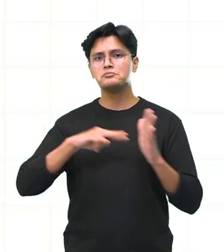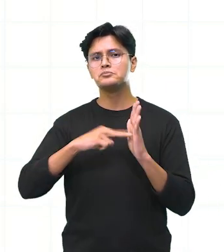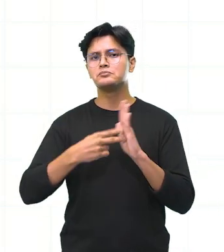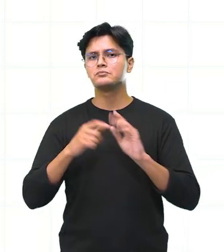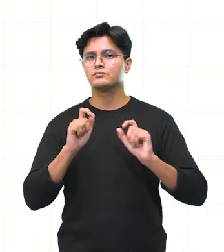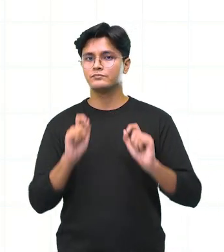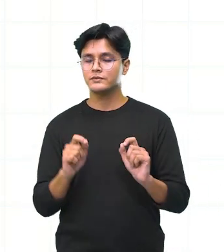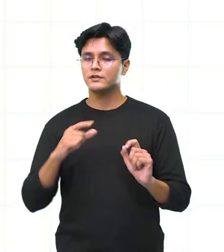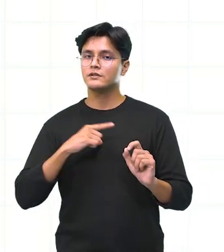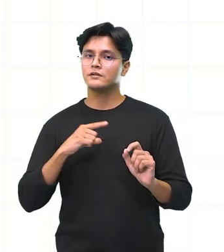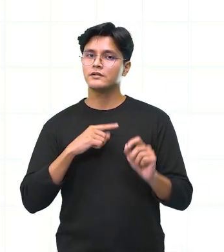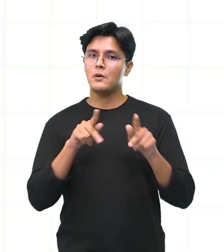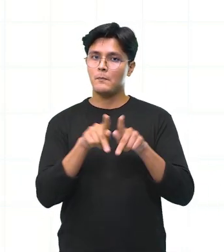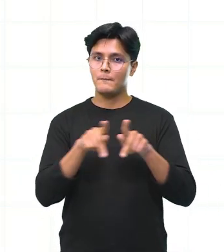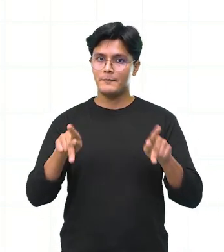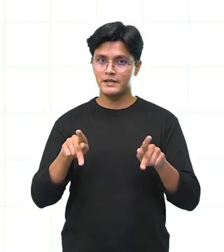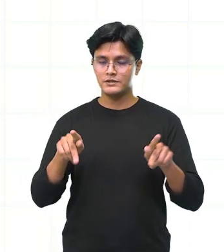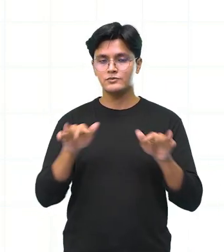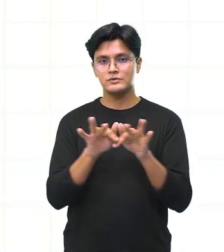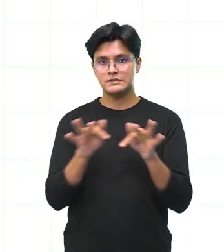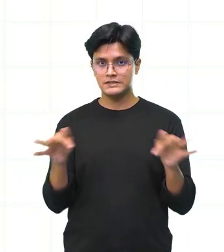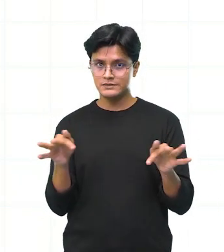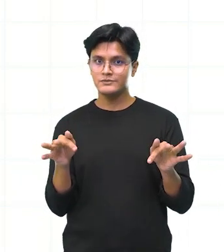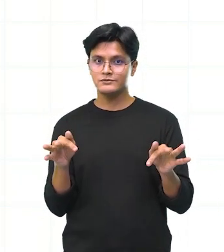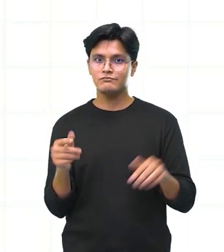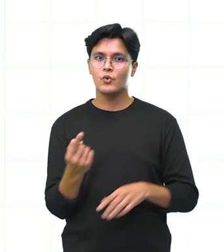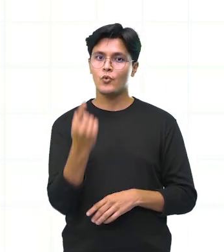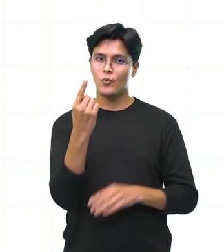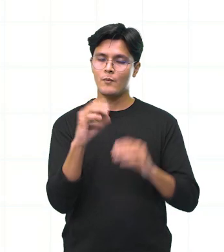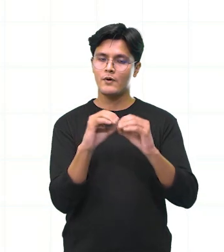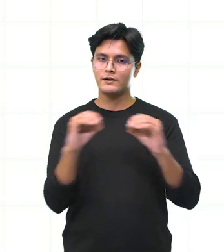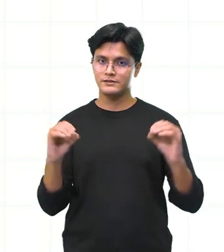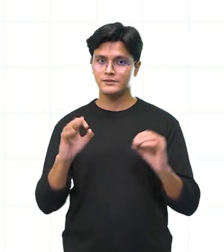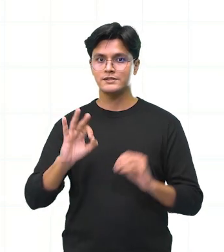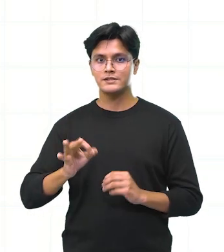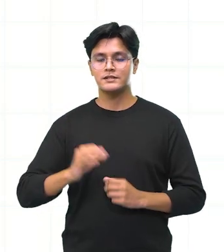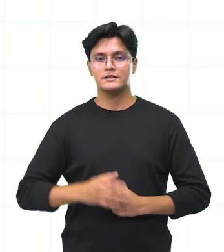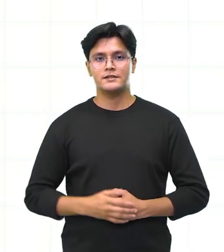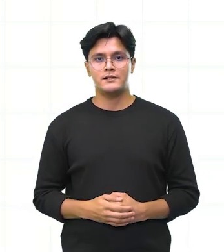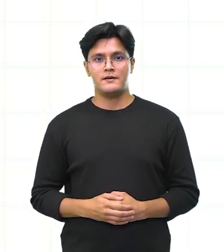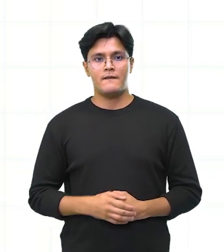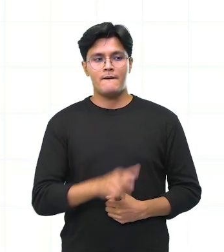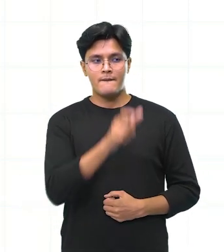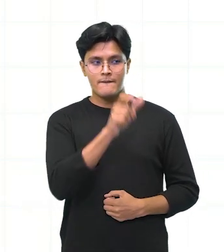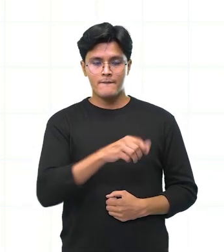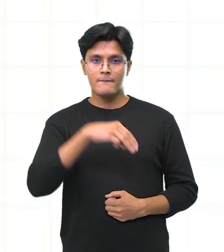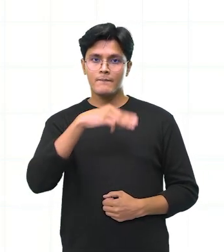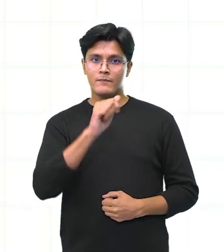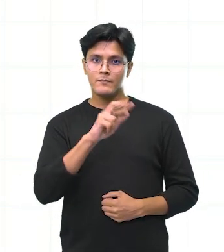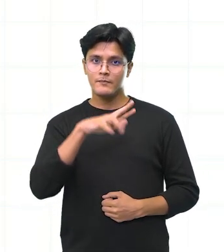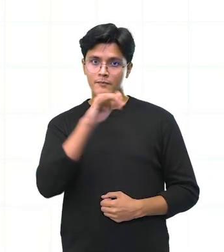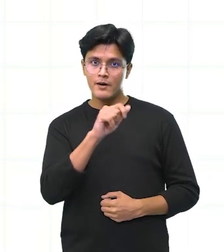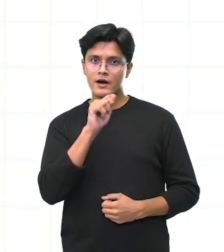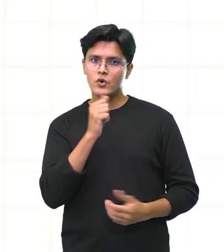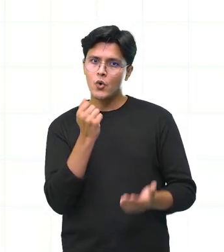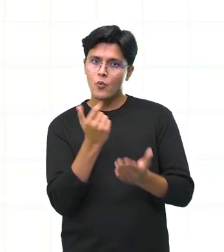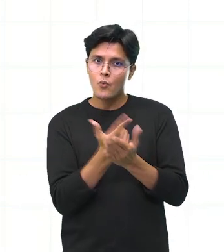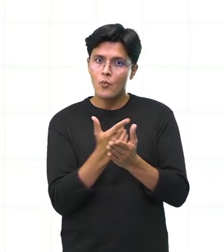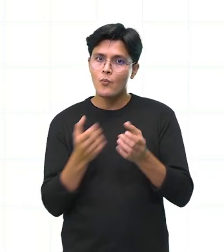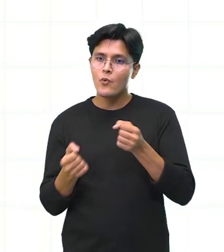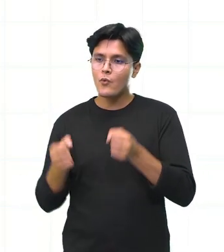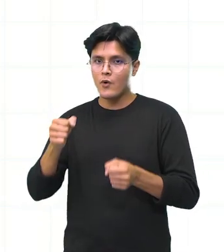período simples, certo? Mário comprou um carro.